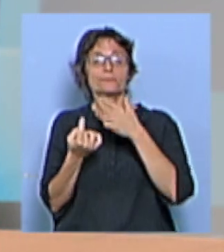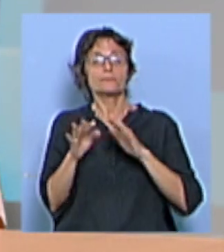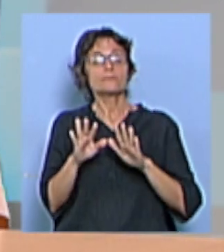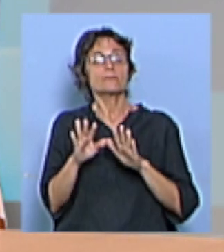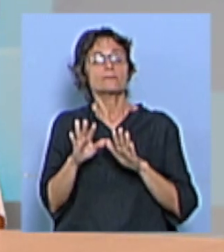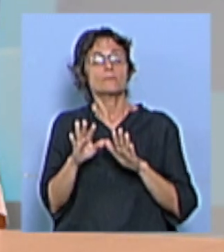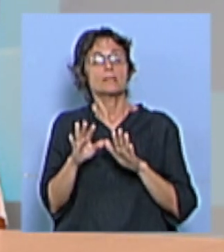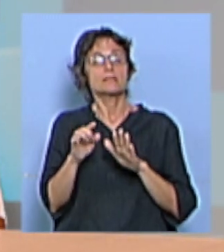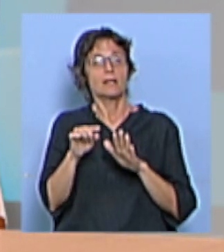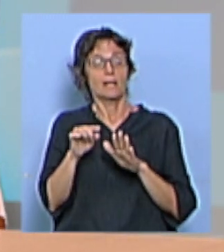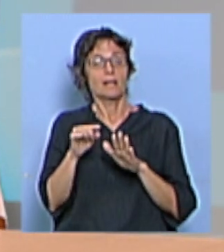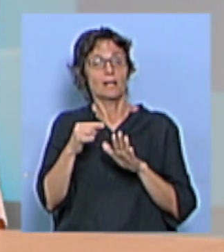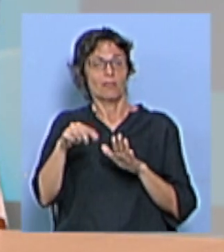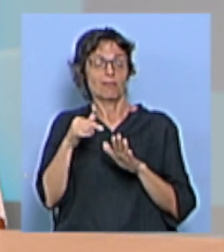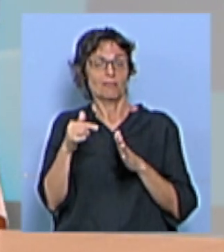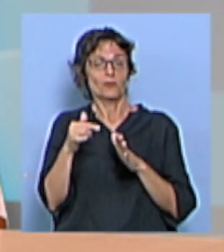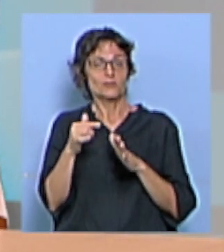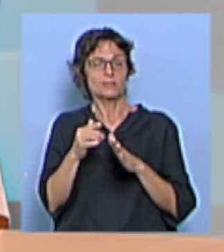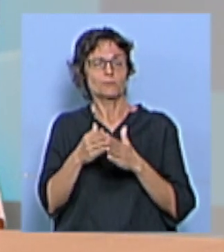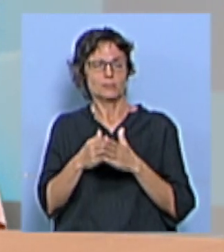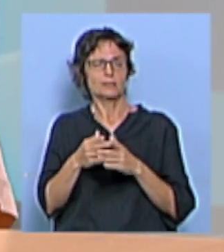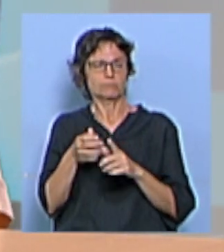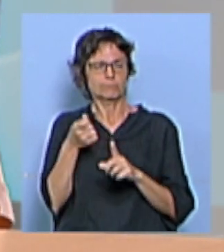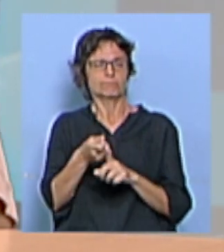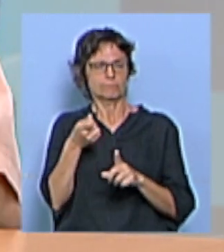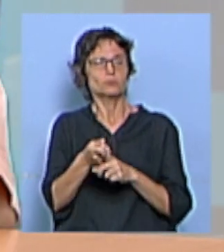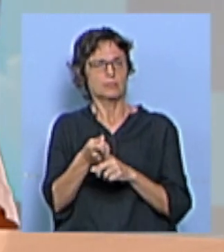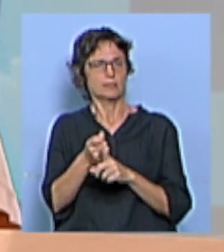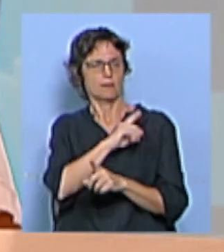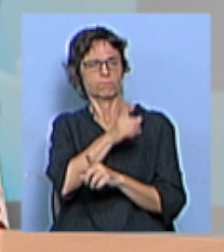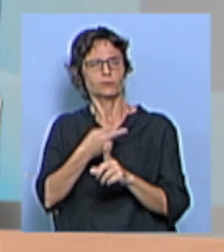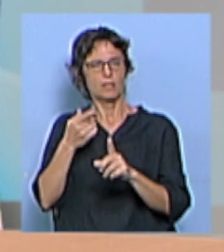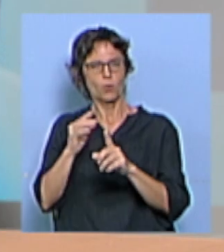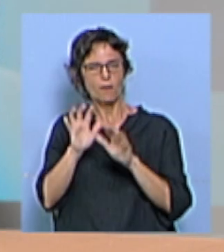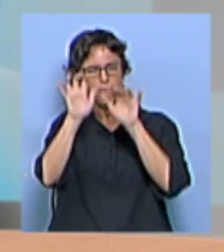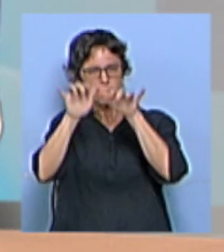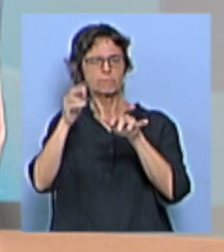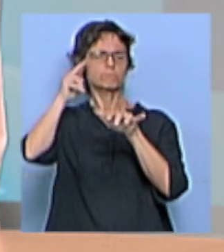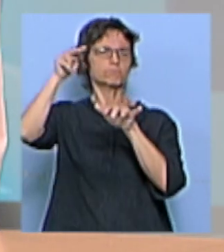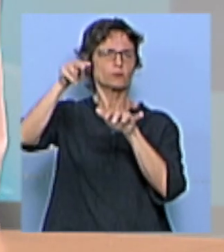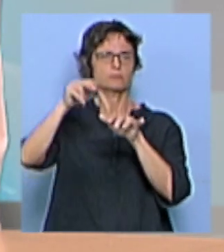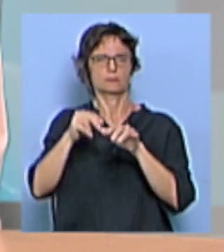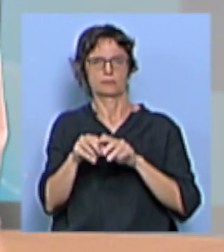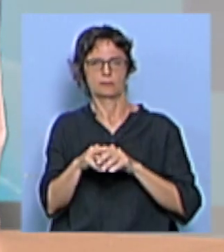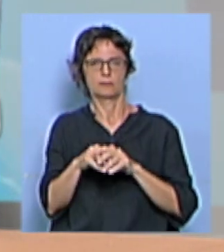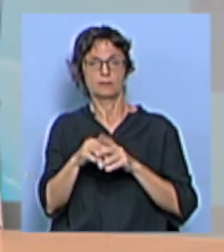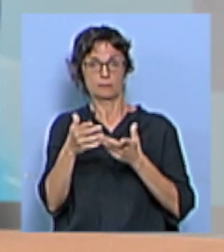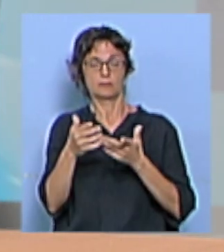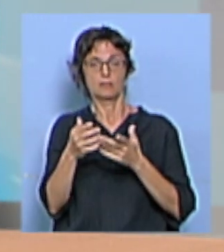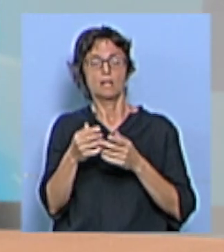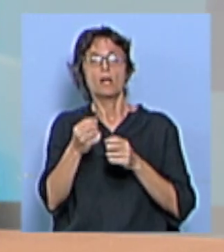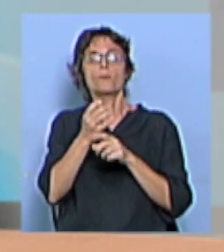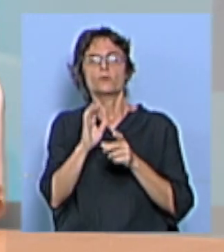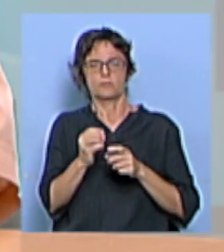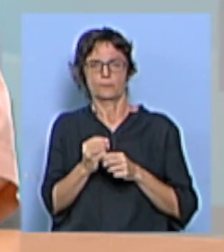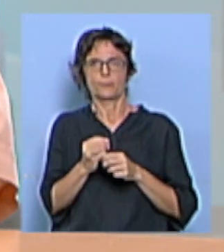facto, a tentação maior é essa. E, geralmente, quando absolutizamos um sentido parcelar, por exemplo, a